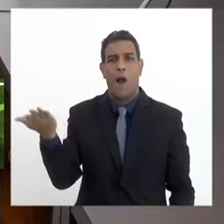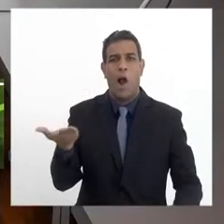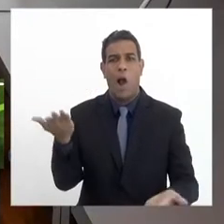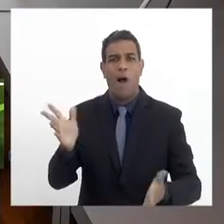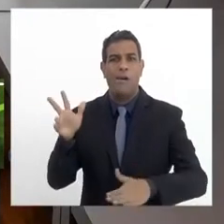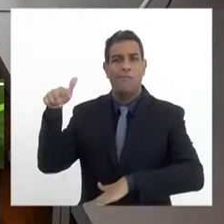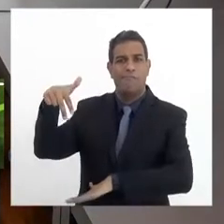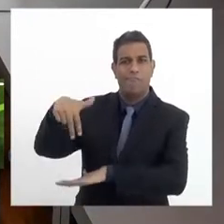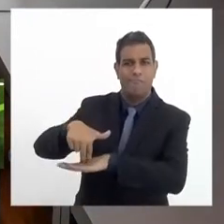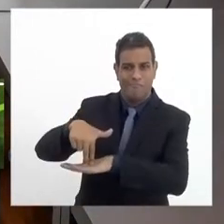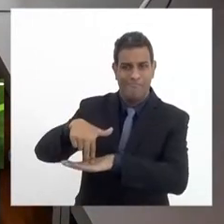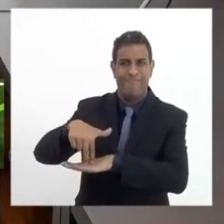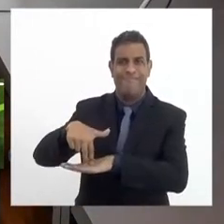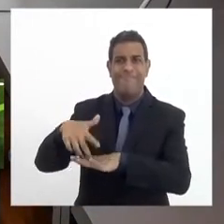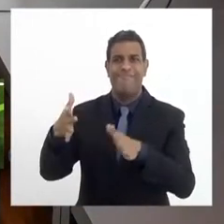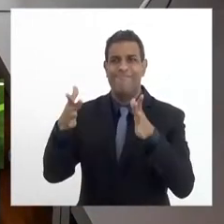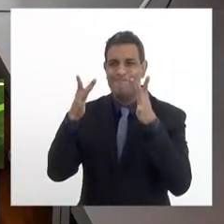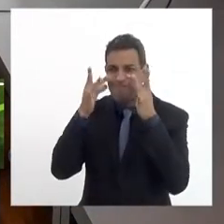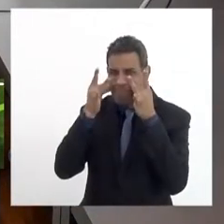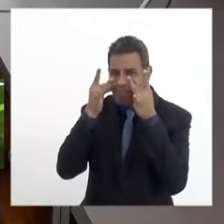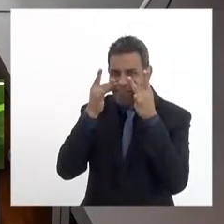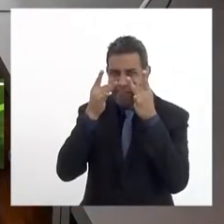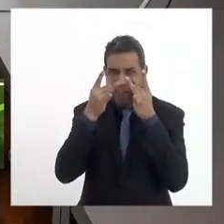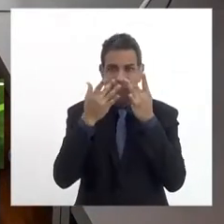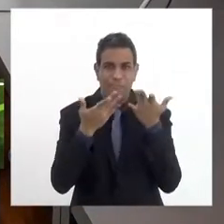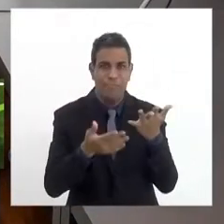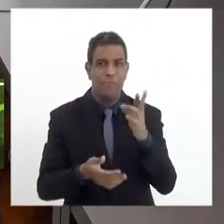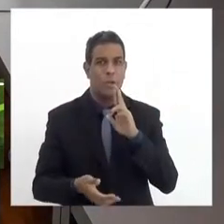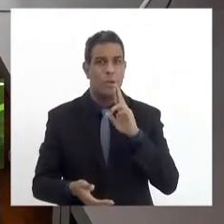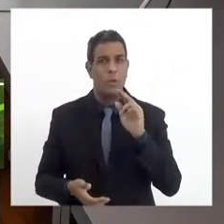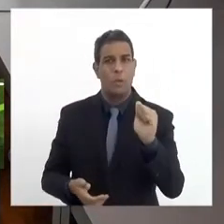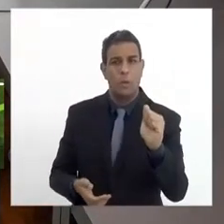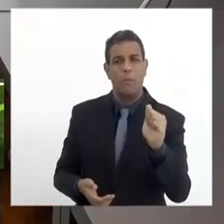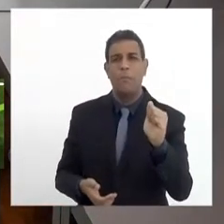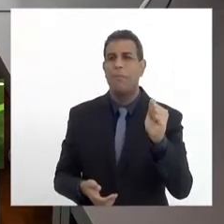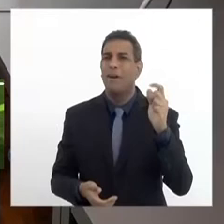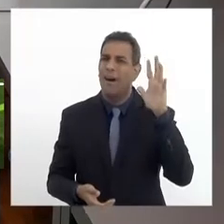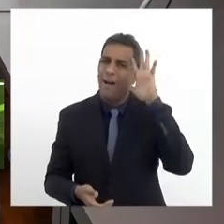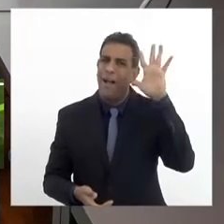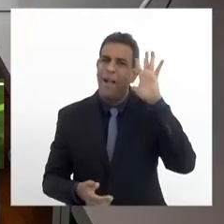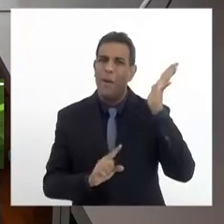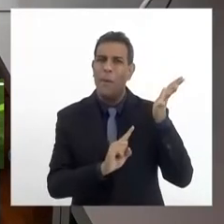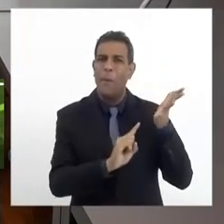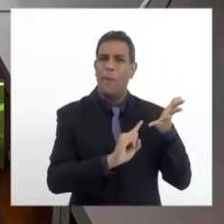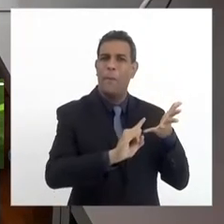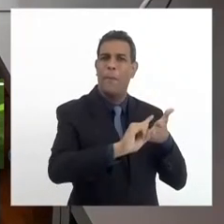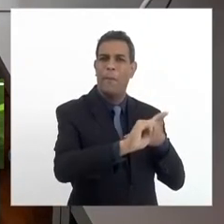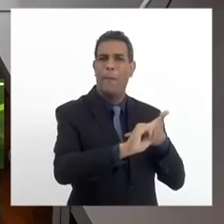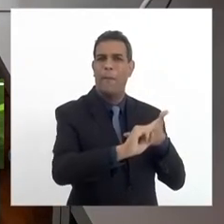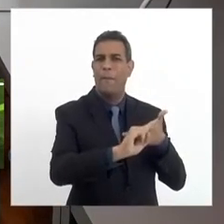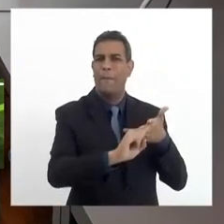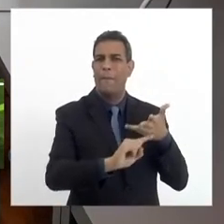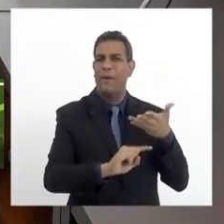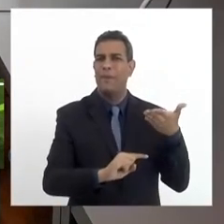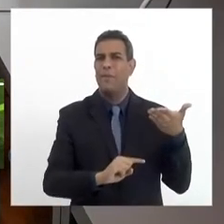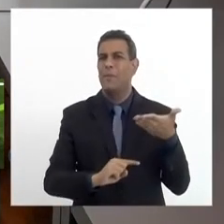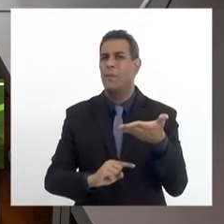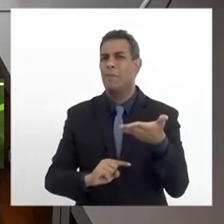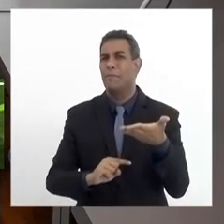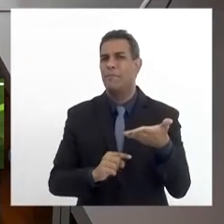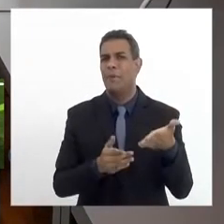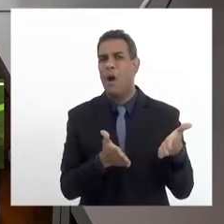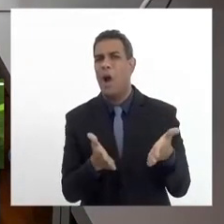presença física aqui, o deputado Rodrigo Amorim me levou ao Induziu a erro. Induziu ao